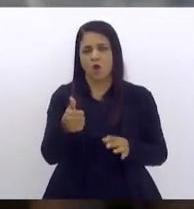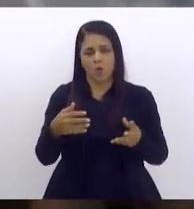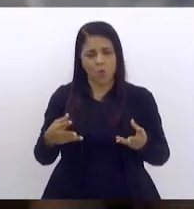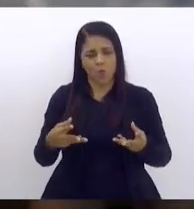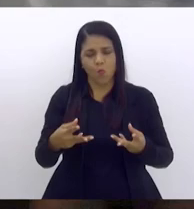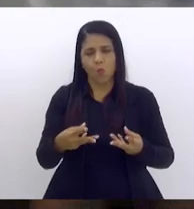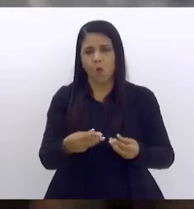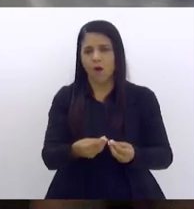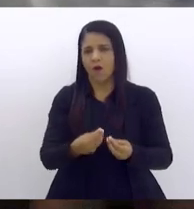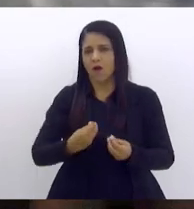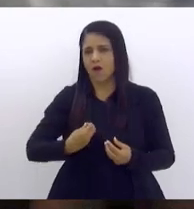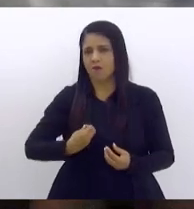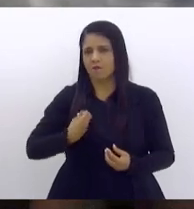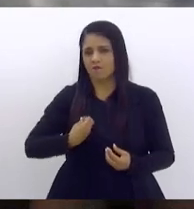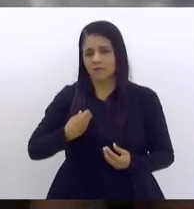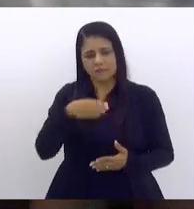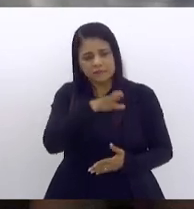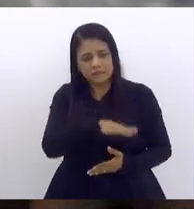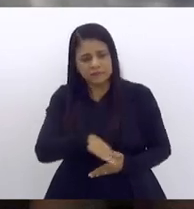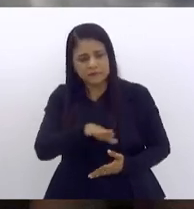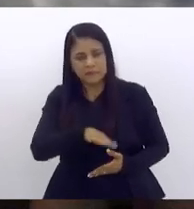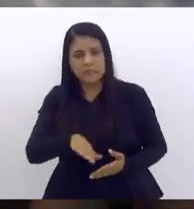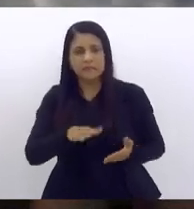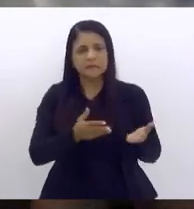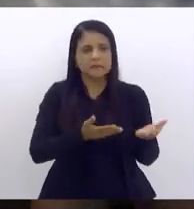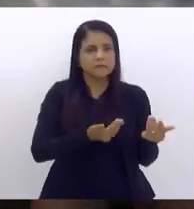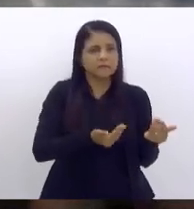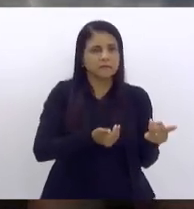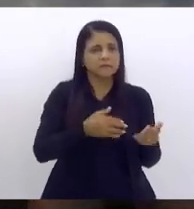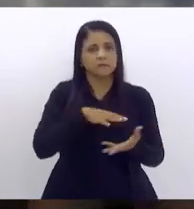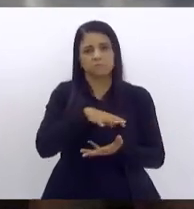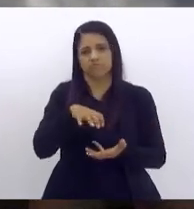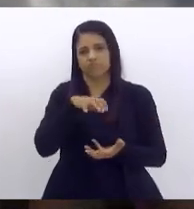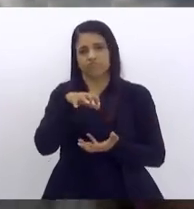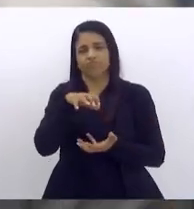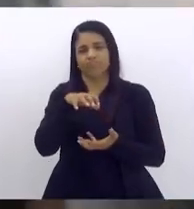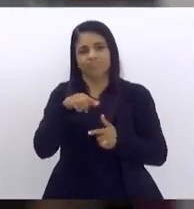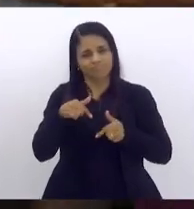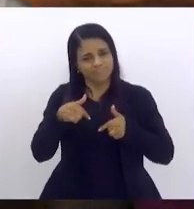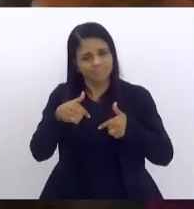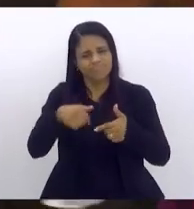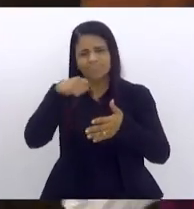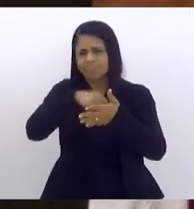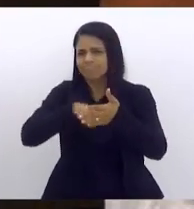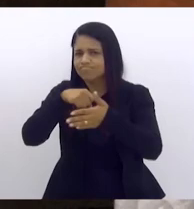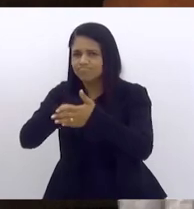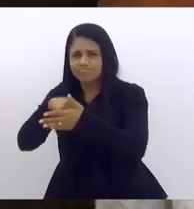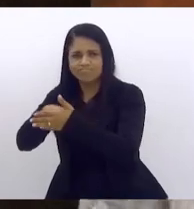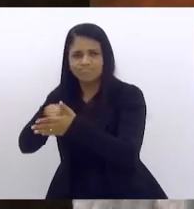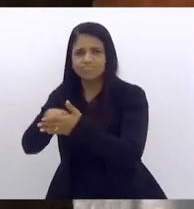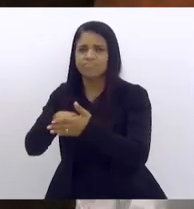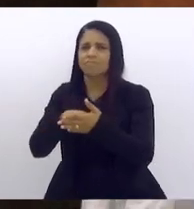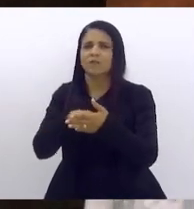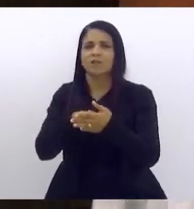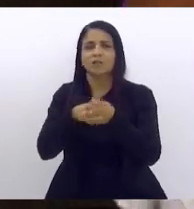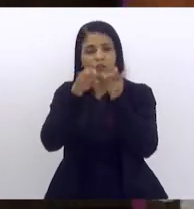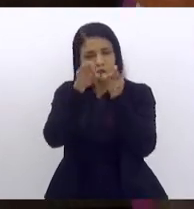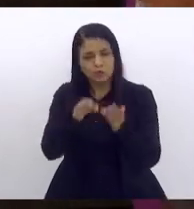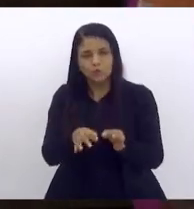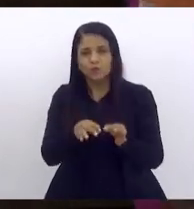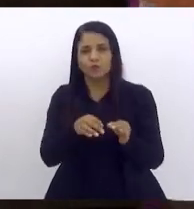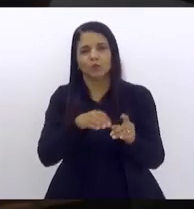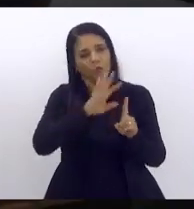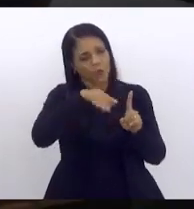de vida para as crianças, para os adolescentes, para a pessoa idosa. Com isso, nada mais justo que essa homenagem. Muito